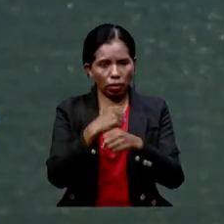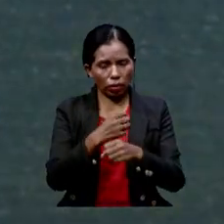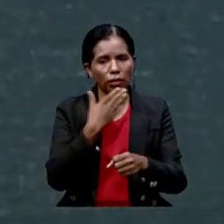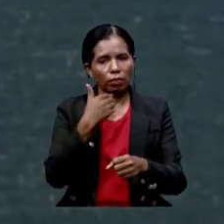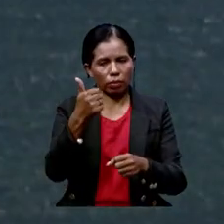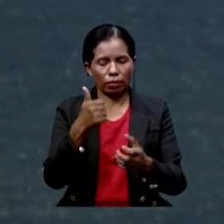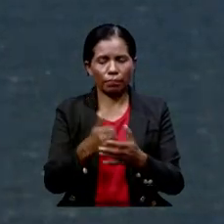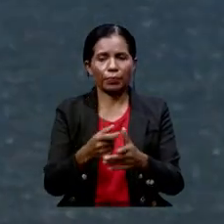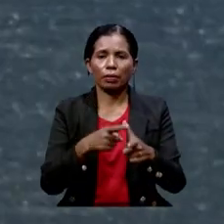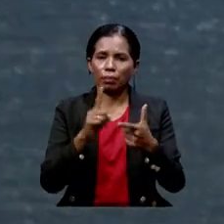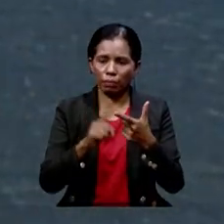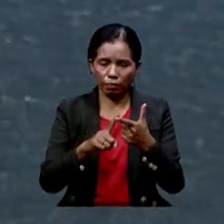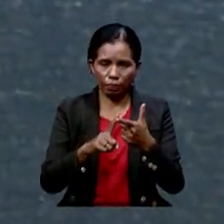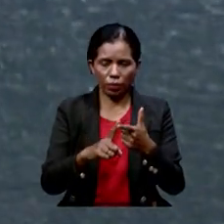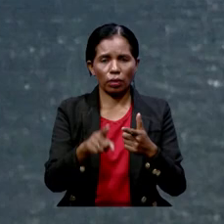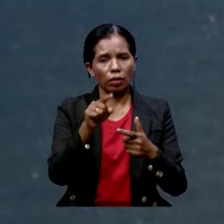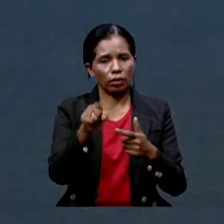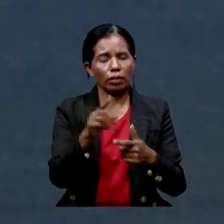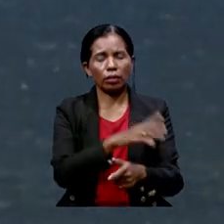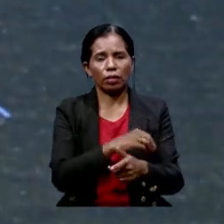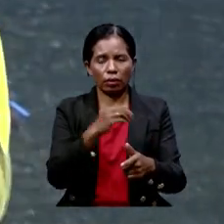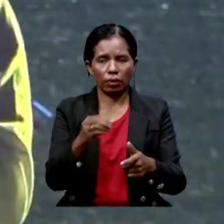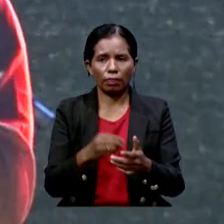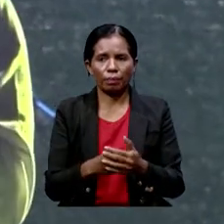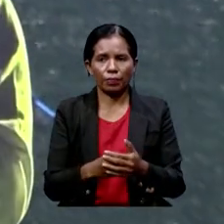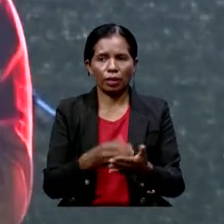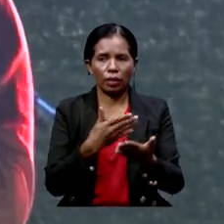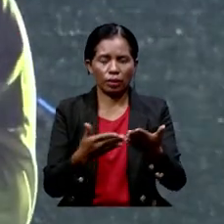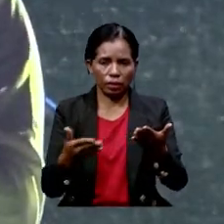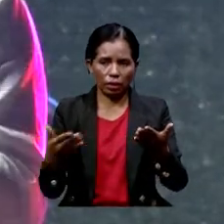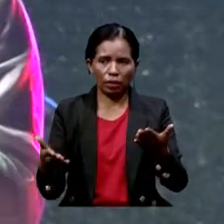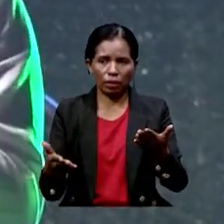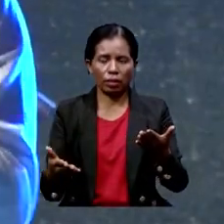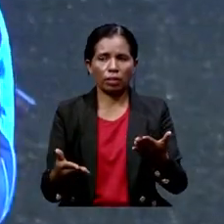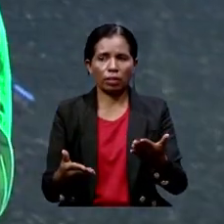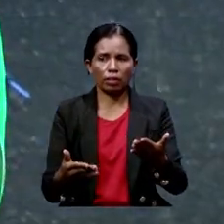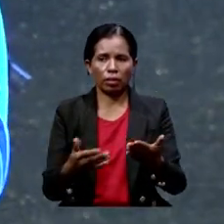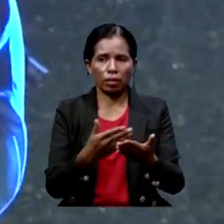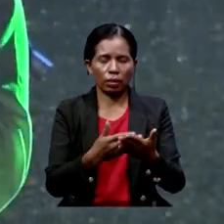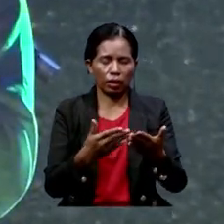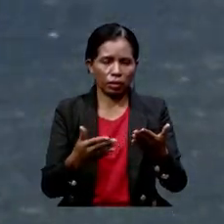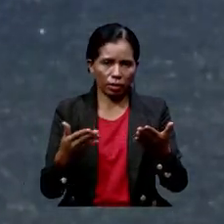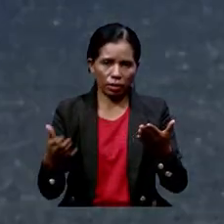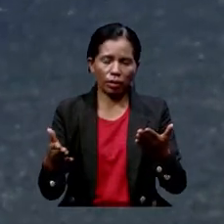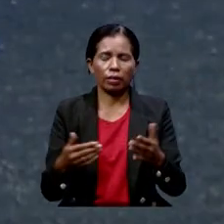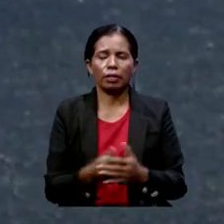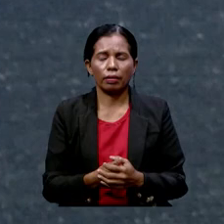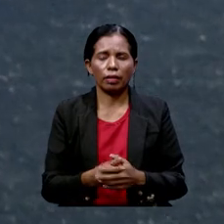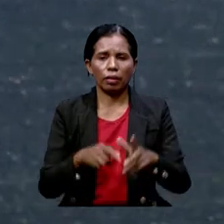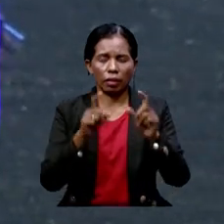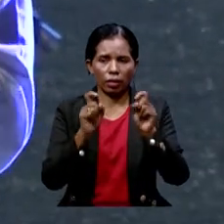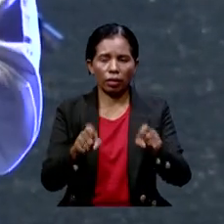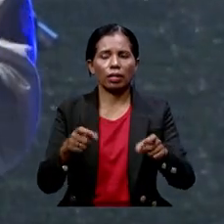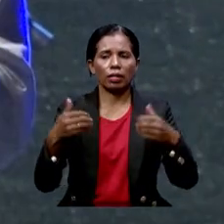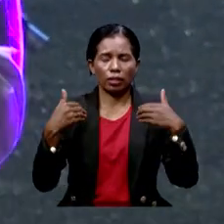Segundo, o tem que garantir kata one produção né, one product né, tem que iha